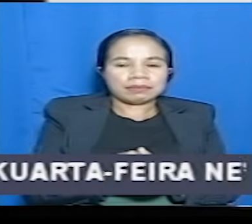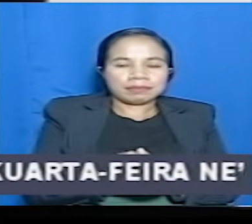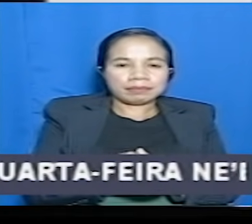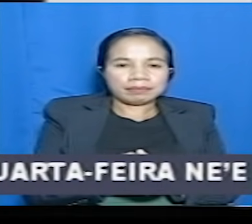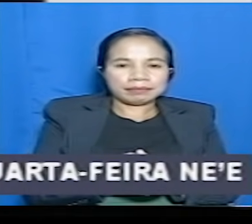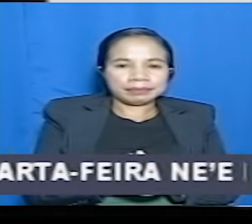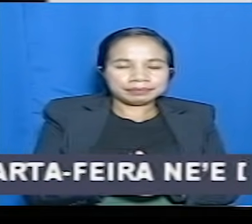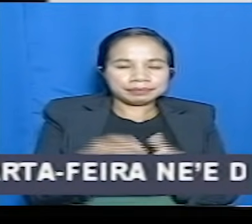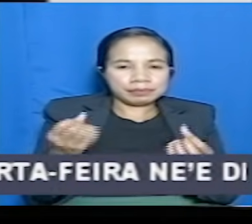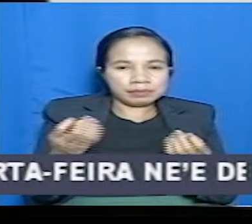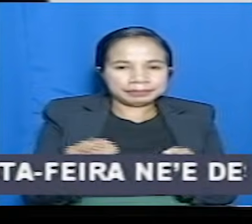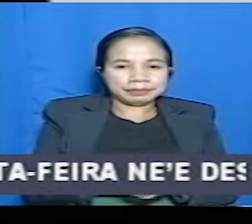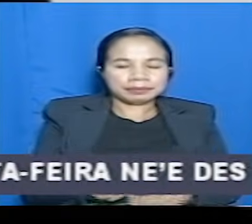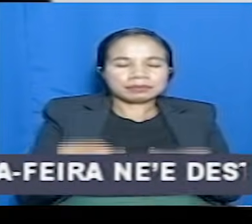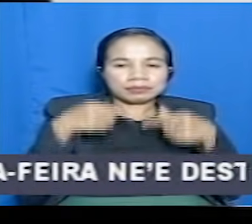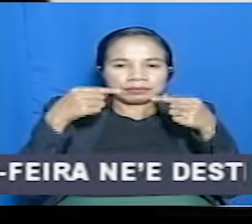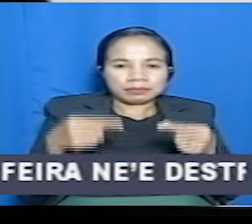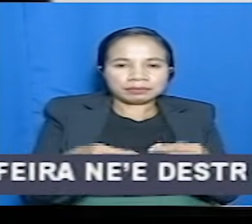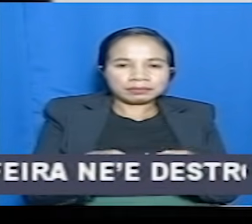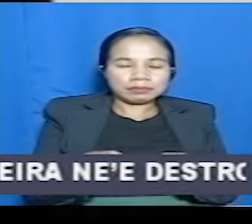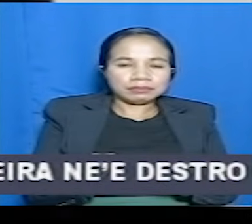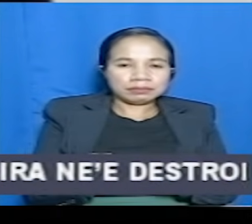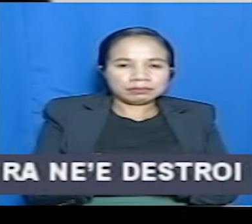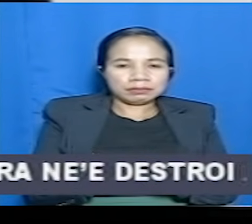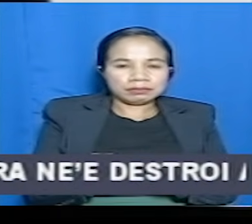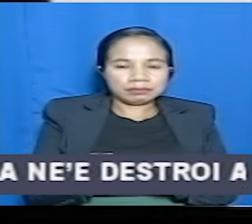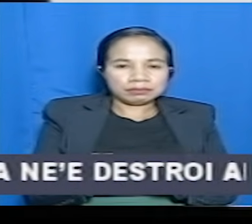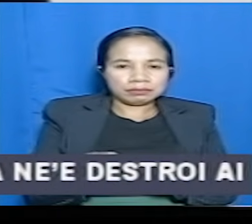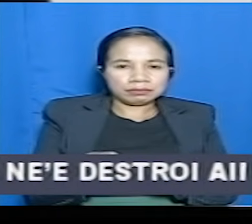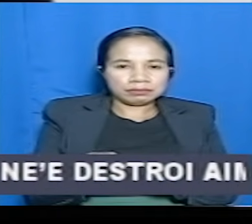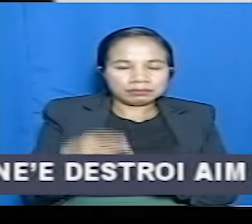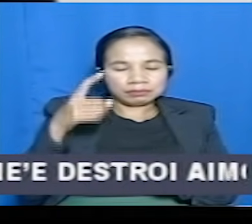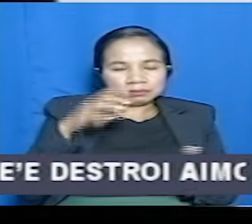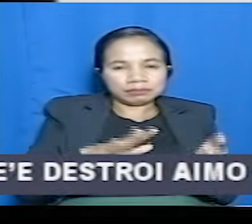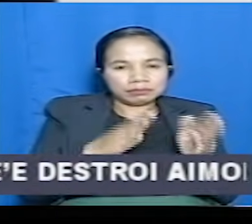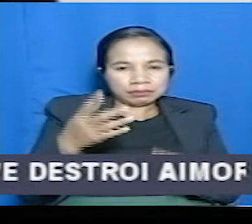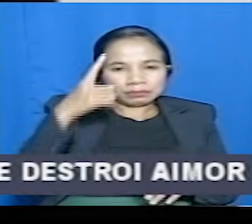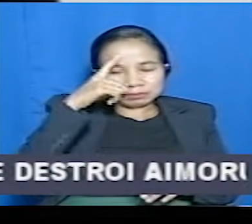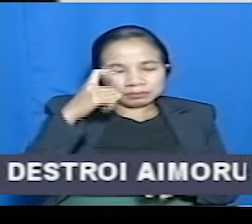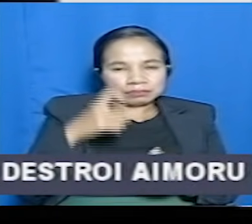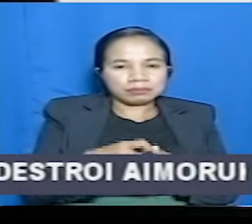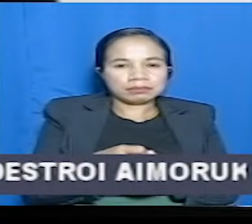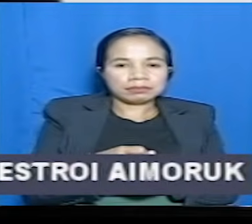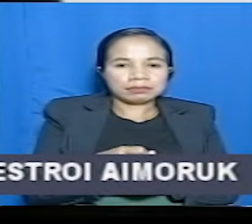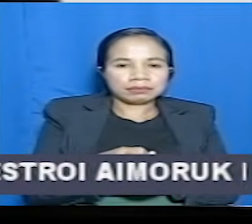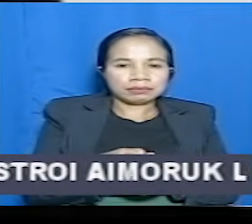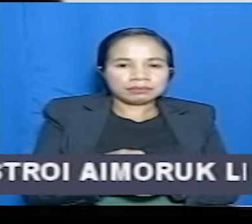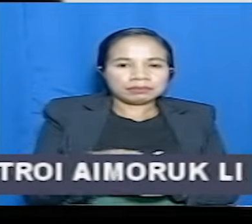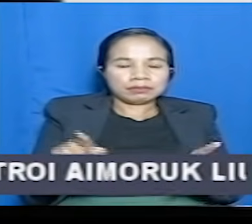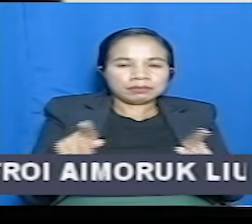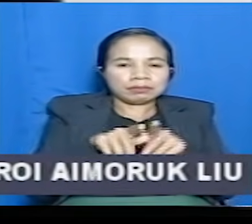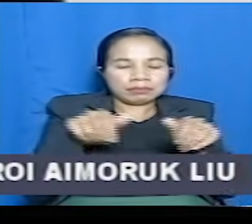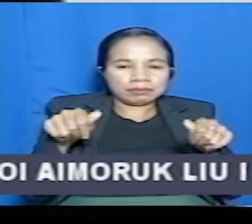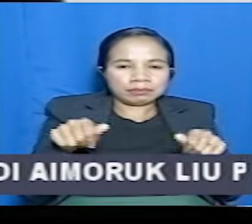a prestação a todos sentindo colonense para o membro de mata também me coloca aí a posto trânsito para